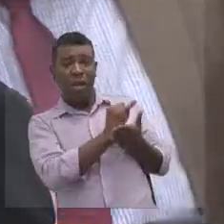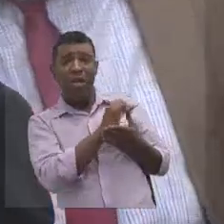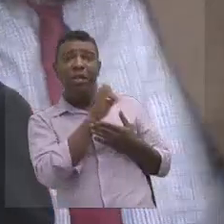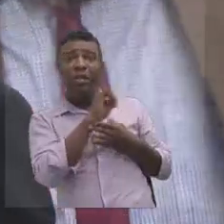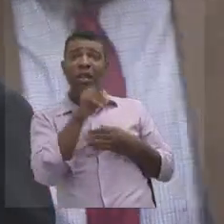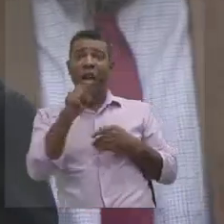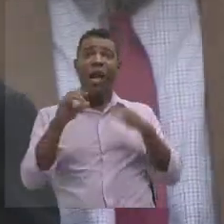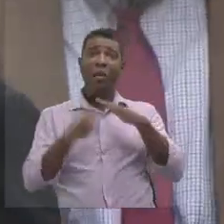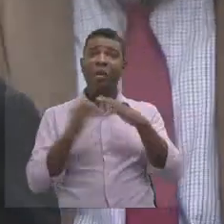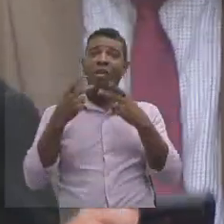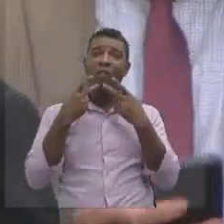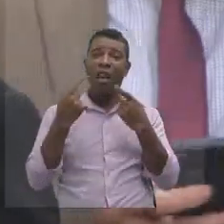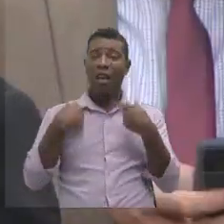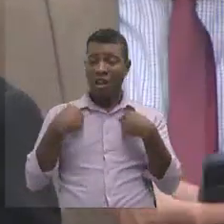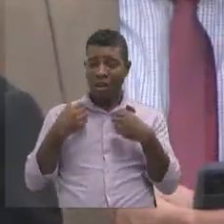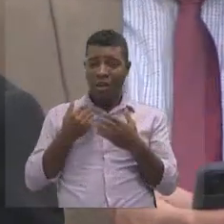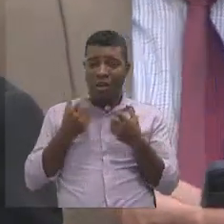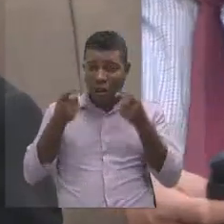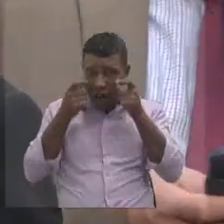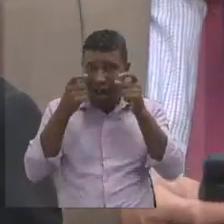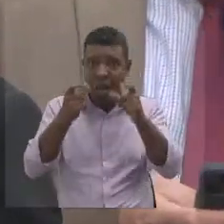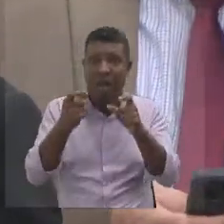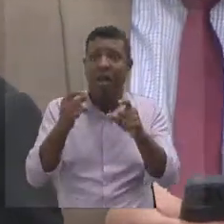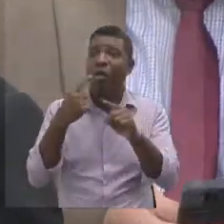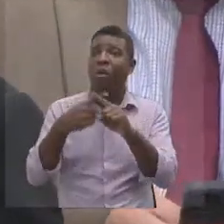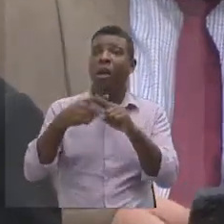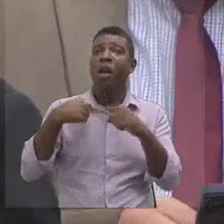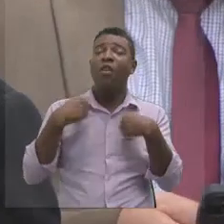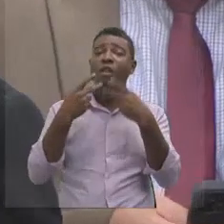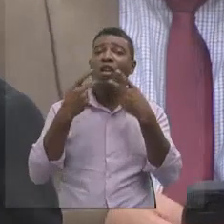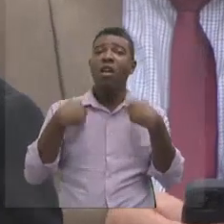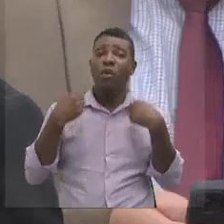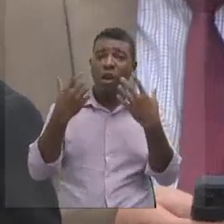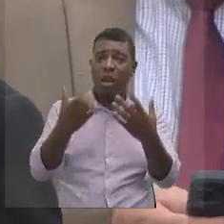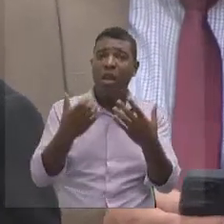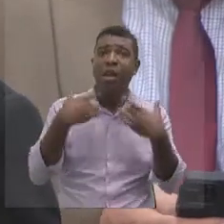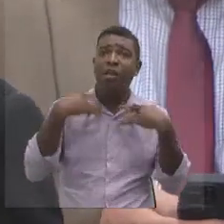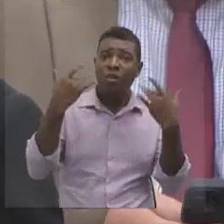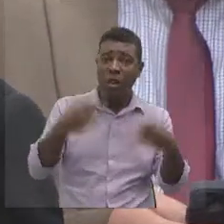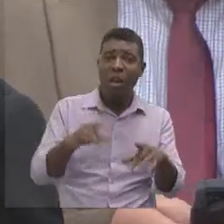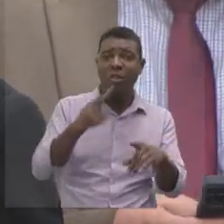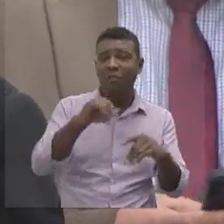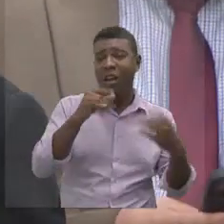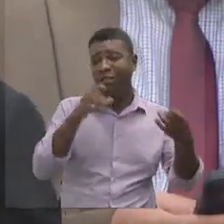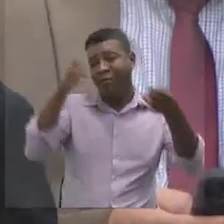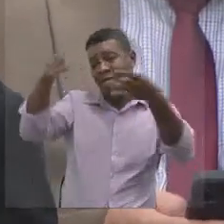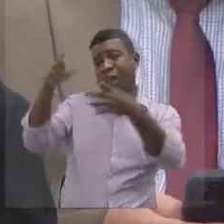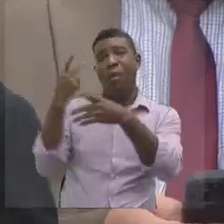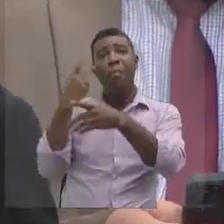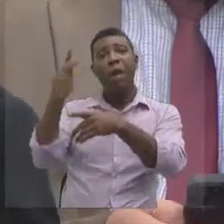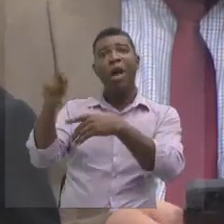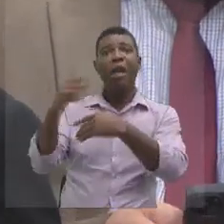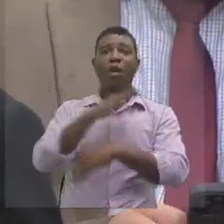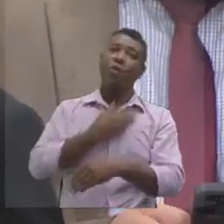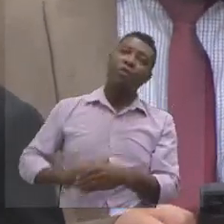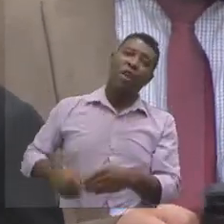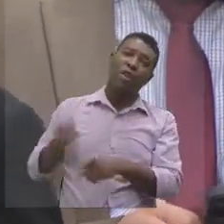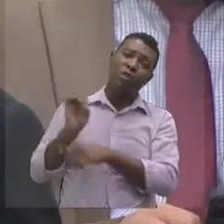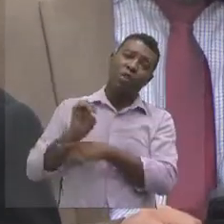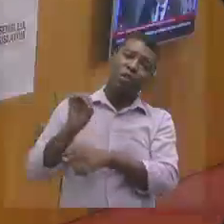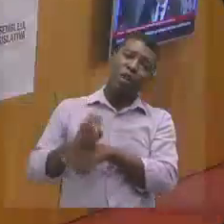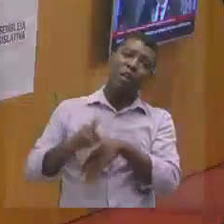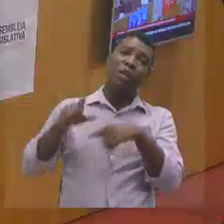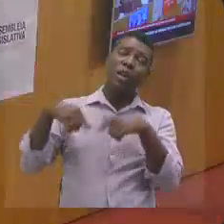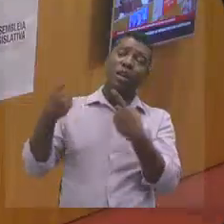interesse o que eu disse que eu queria eu já não quero mais aí eu acredito que vai ficar essa carga para o governo do estado e aí o governo do estado realmente vai ter